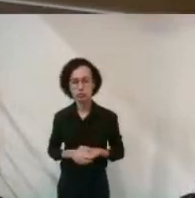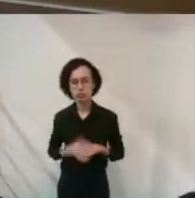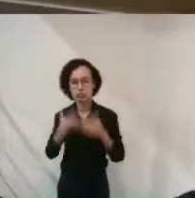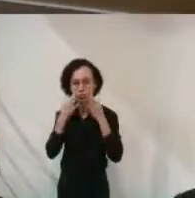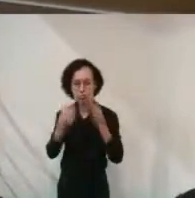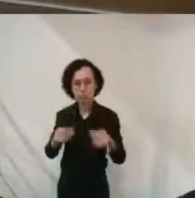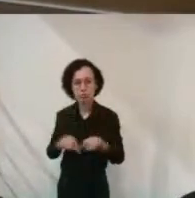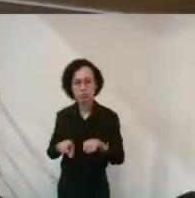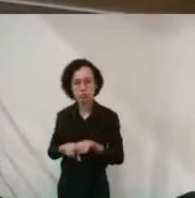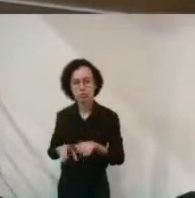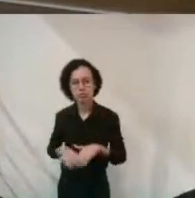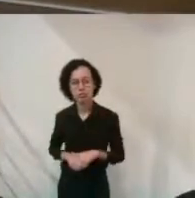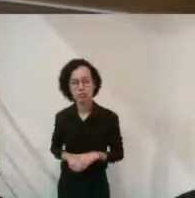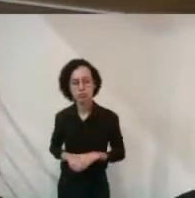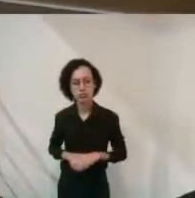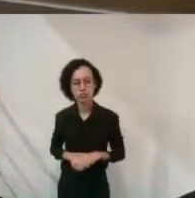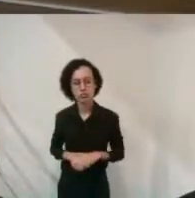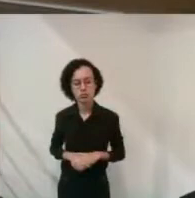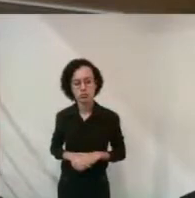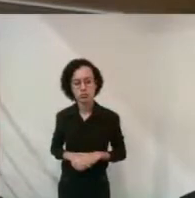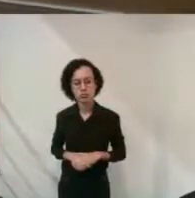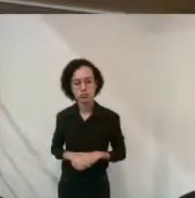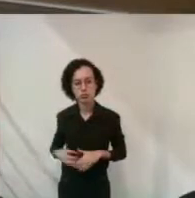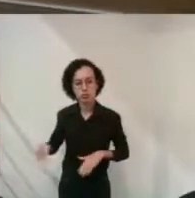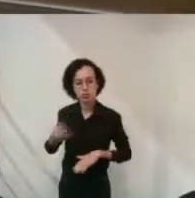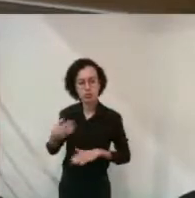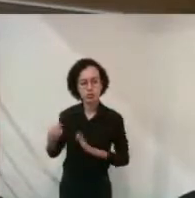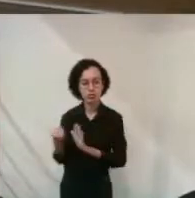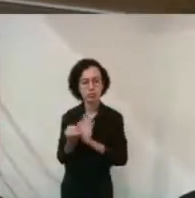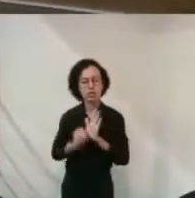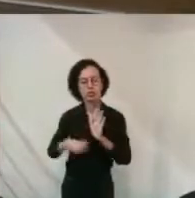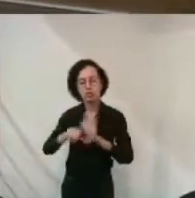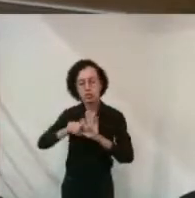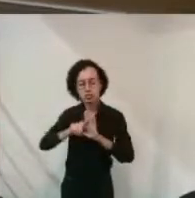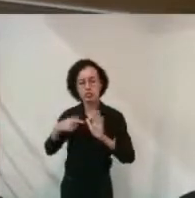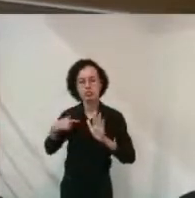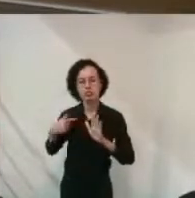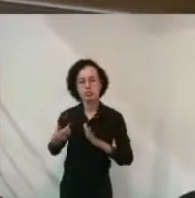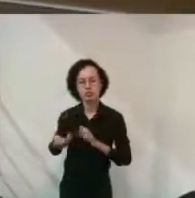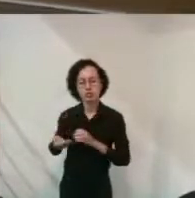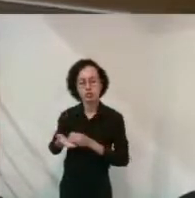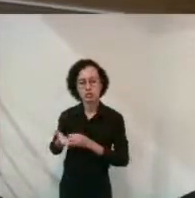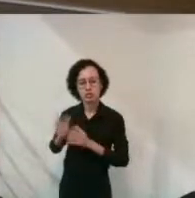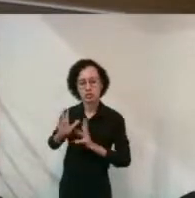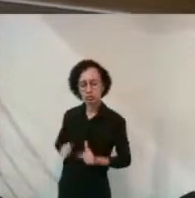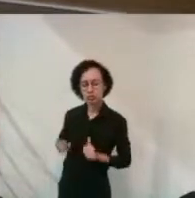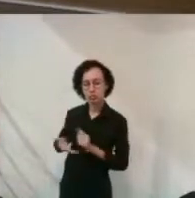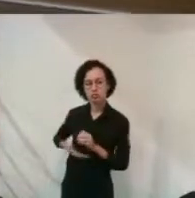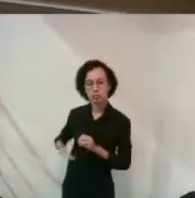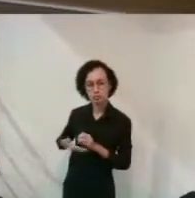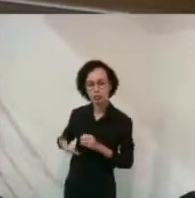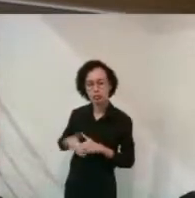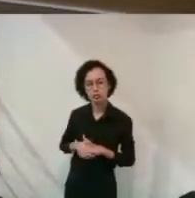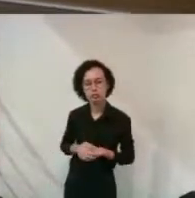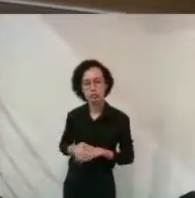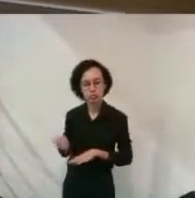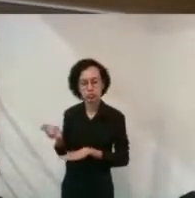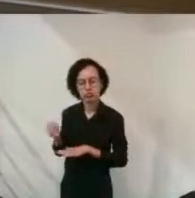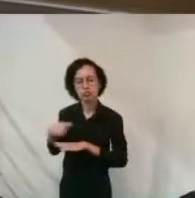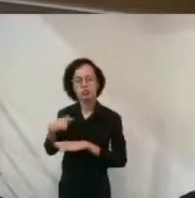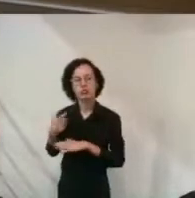aqui para o novo marco legal de saneamento básico, que reforçou essa possibilidade